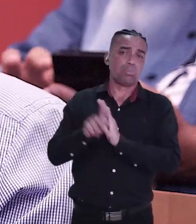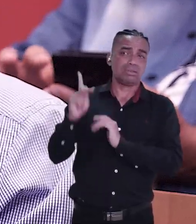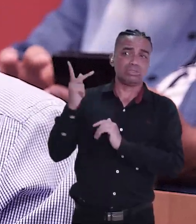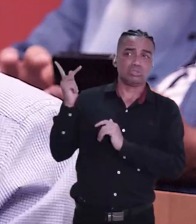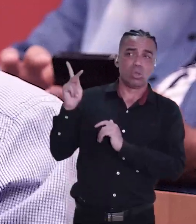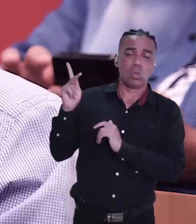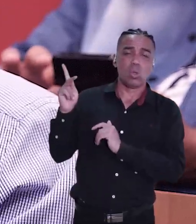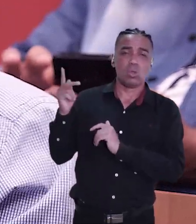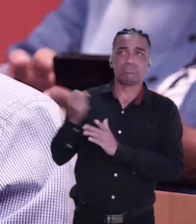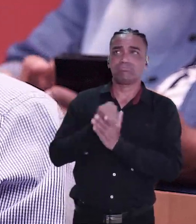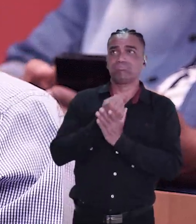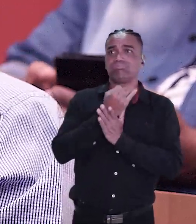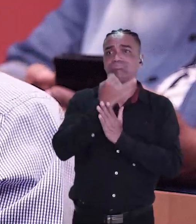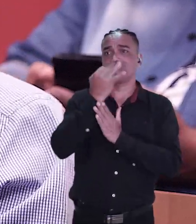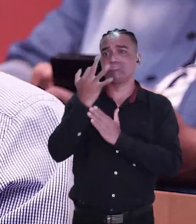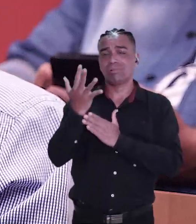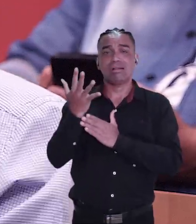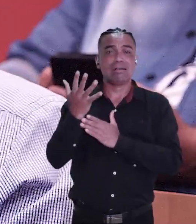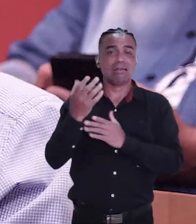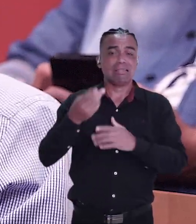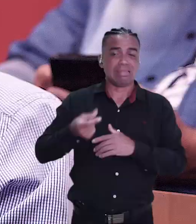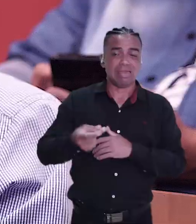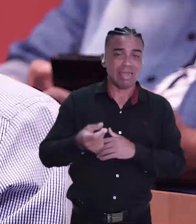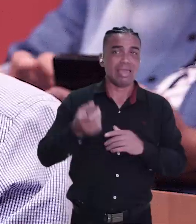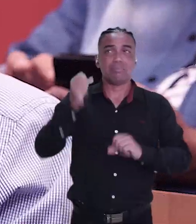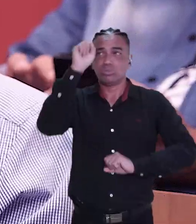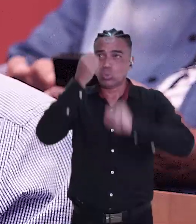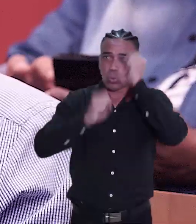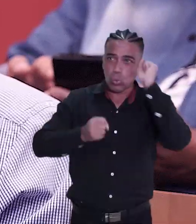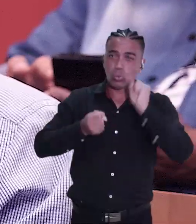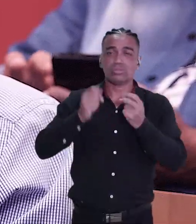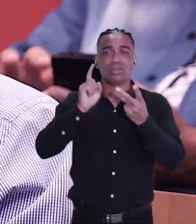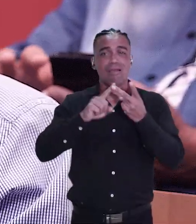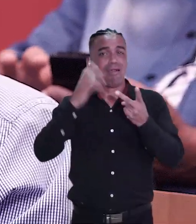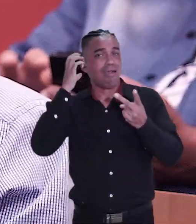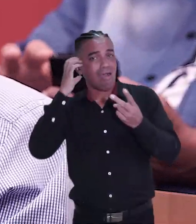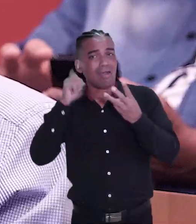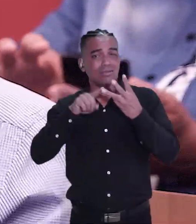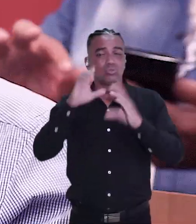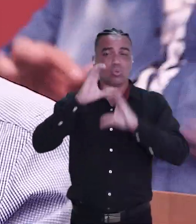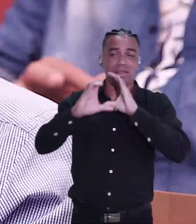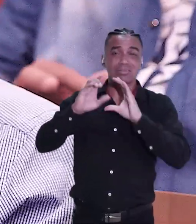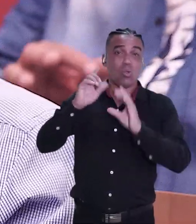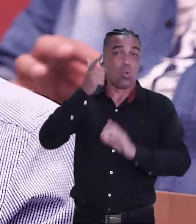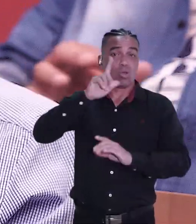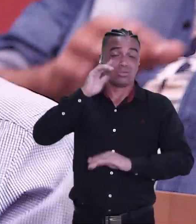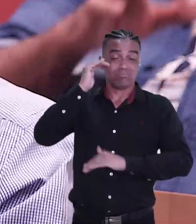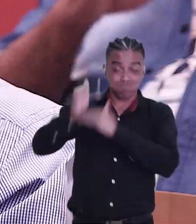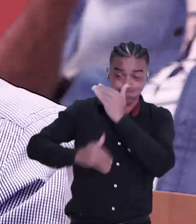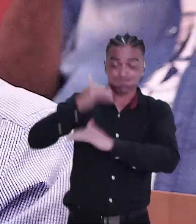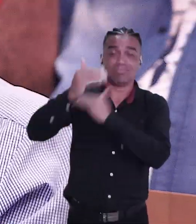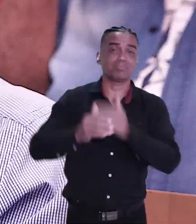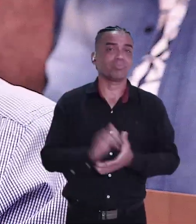circunstância histórica, quanto tempo algumas indústrias no Brasil, como o rádio, a comunicação, teriam tido para